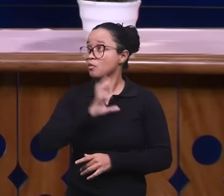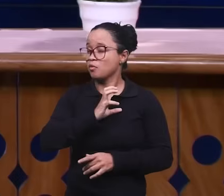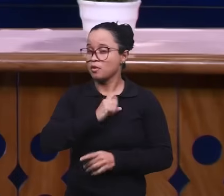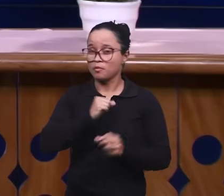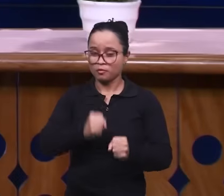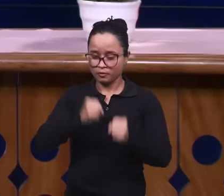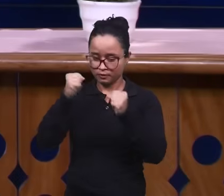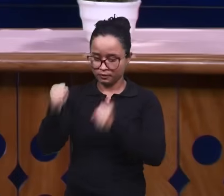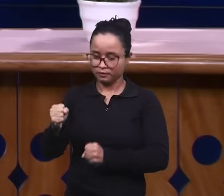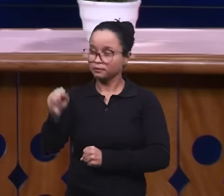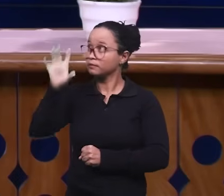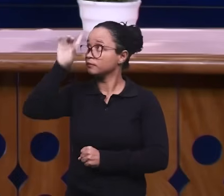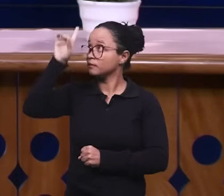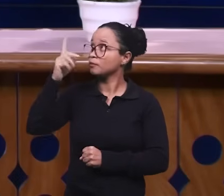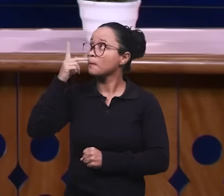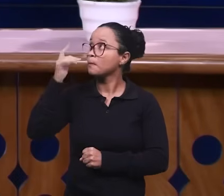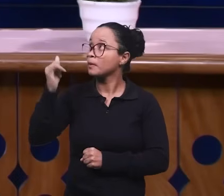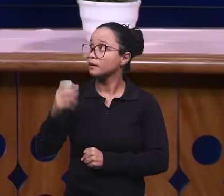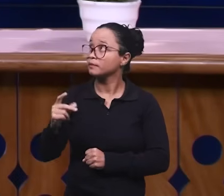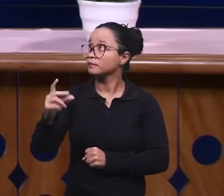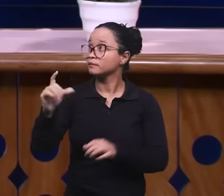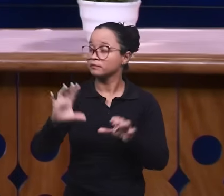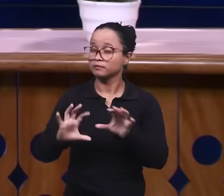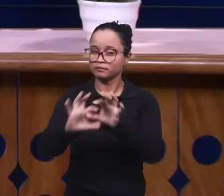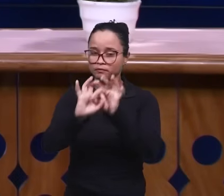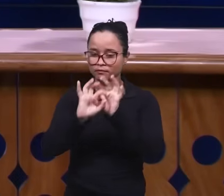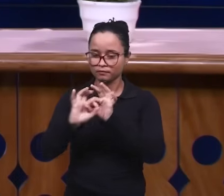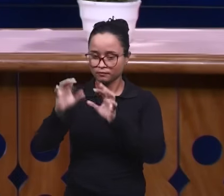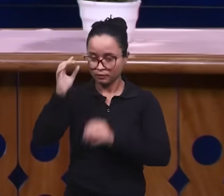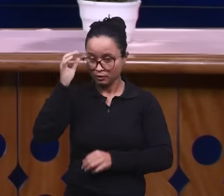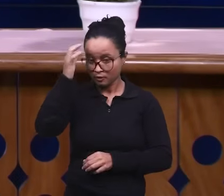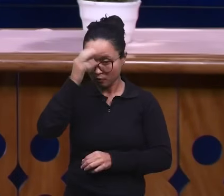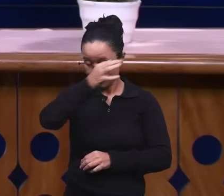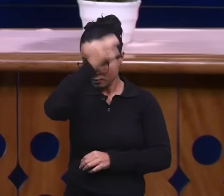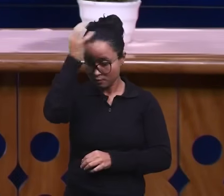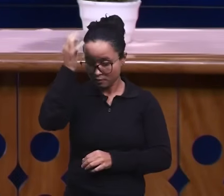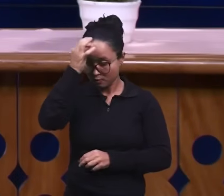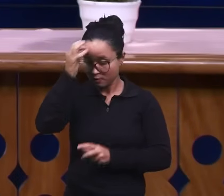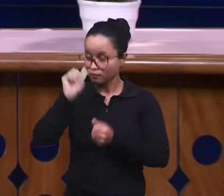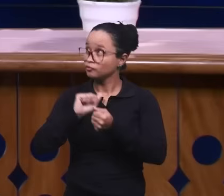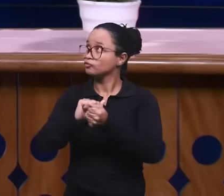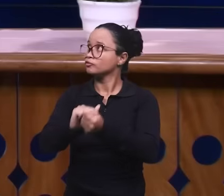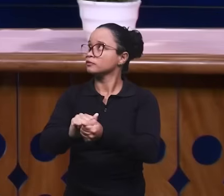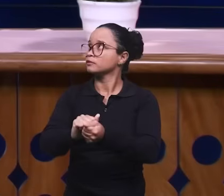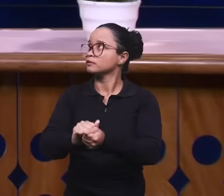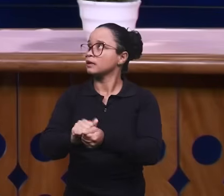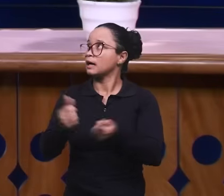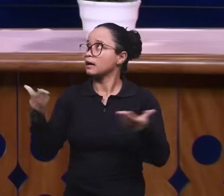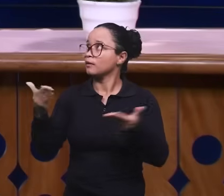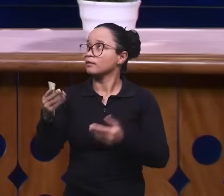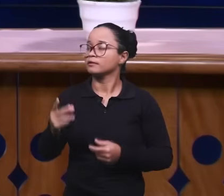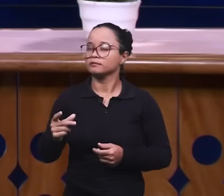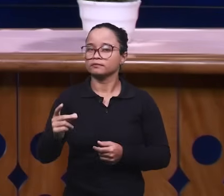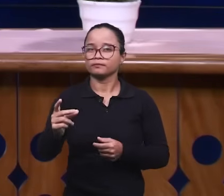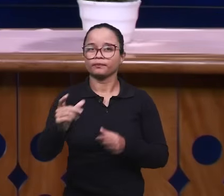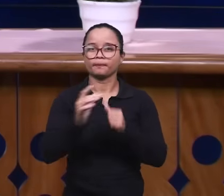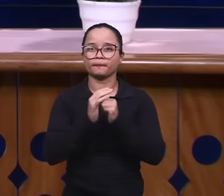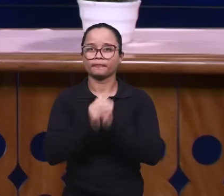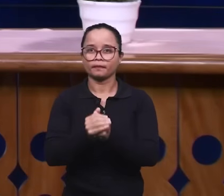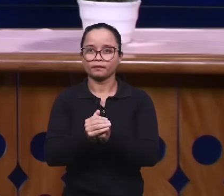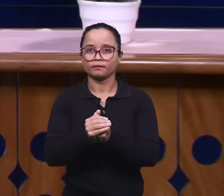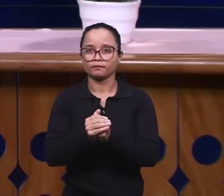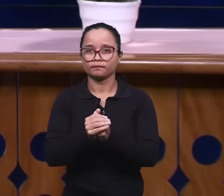Deus, o nosso eterno Pai, e a comunhão do Espírito Santo estejam convosco, agora e para sempre.